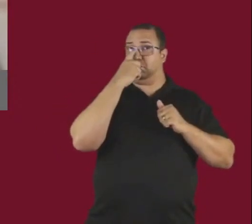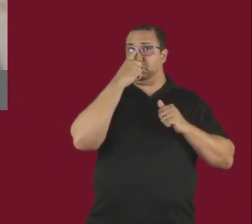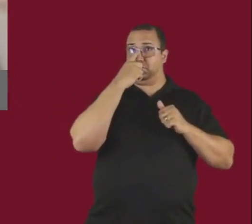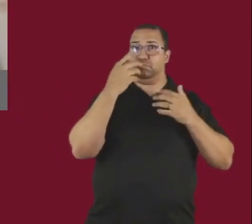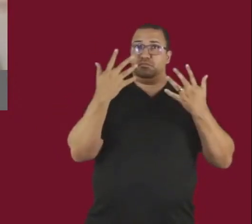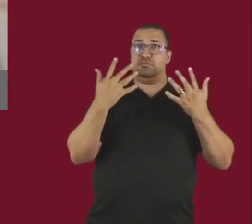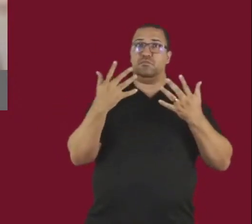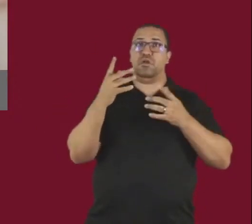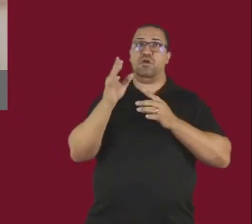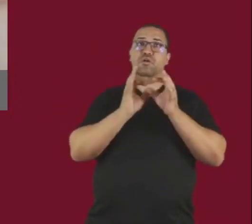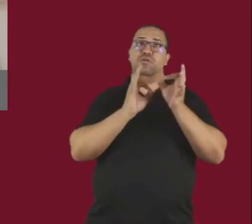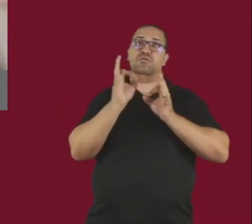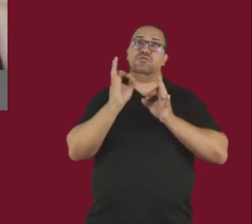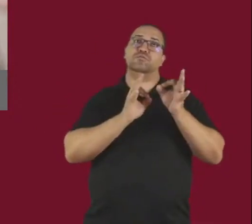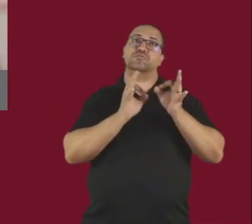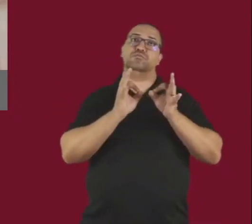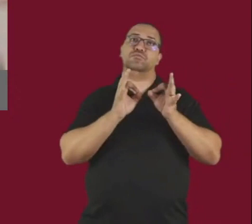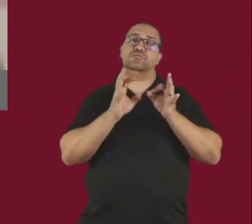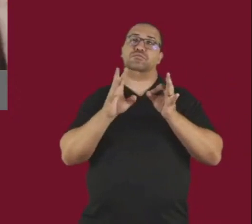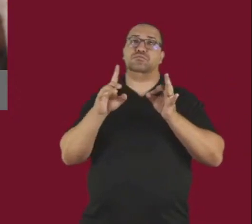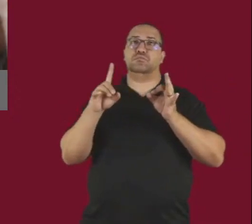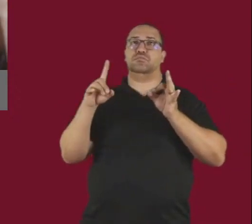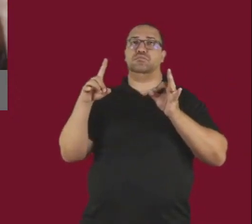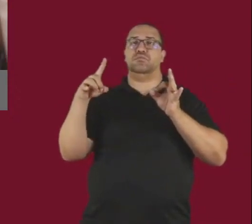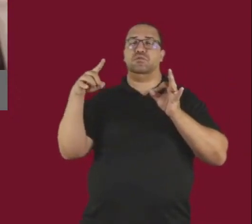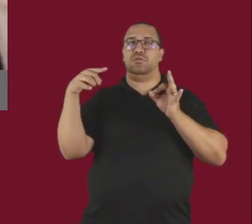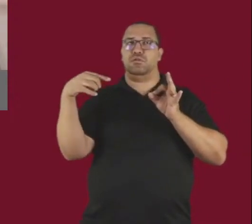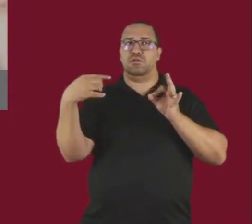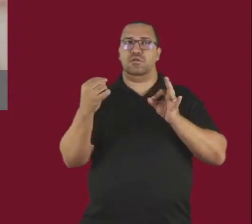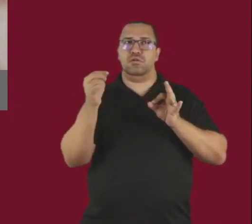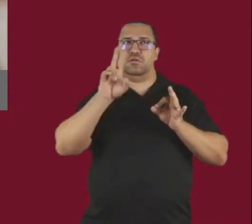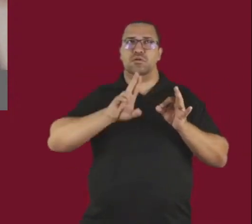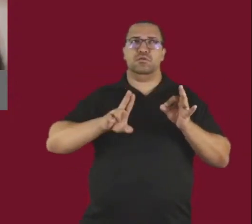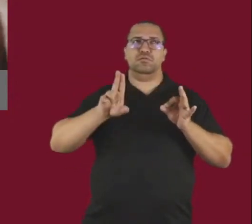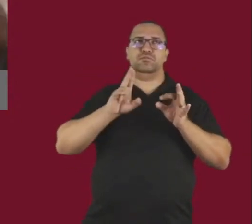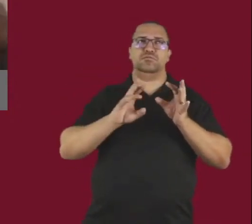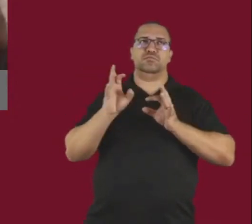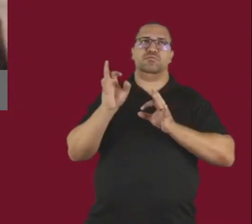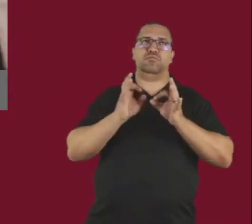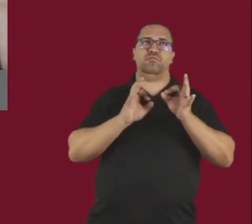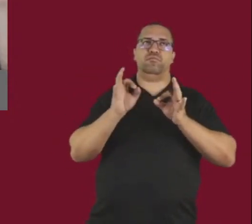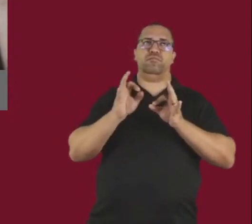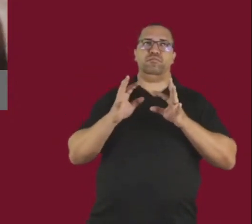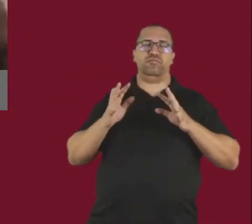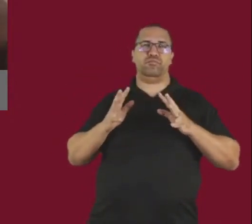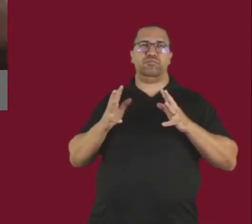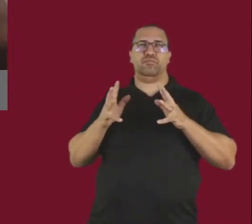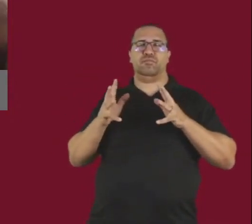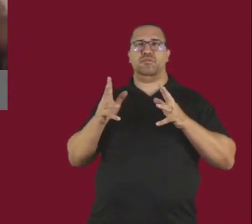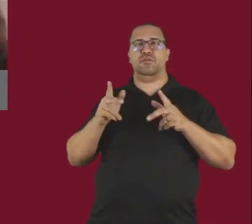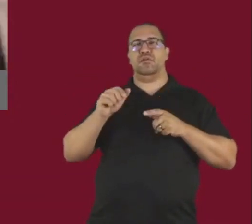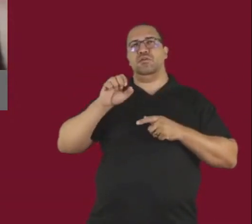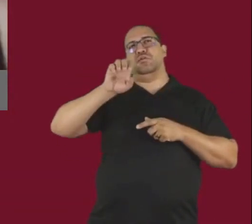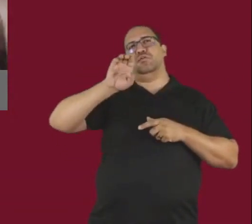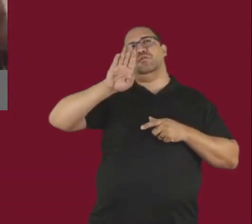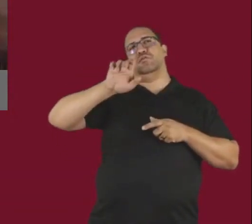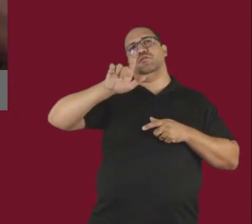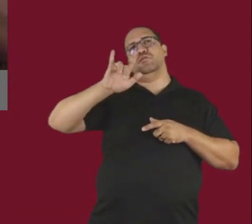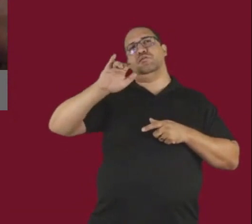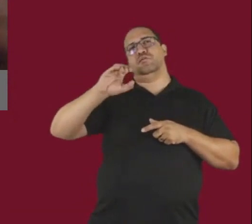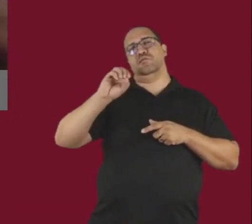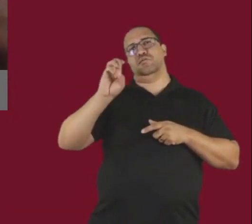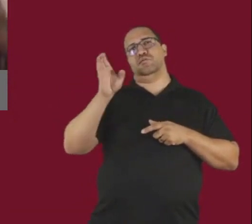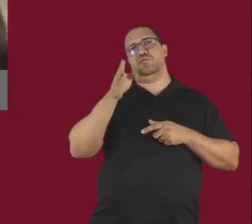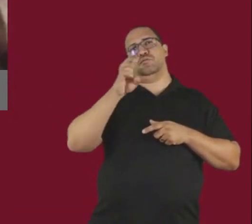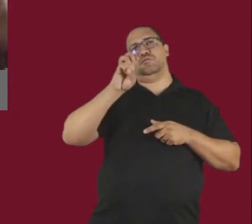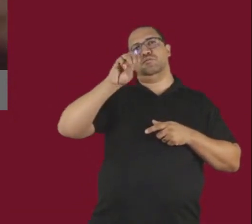um projeto que se concretizou lindamente, que foi o projeto Refugiados de Belo Monte, Clínica de Cuidado, que era um projeto